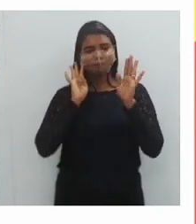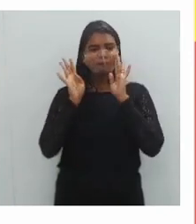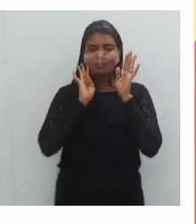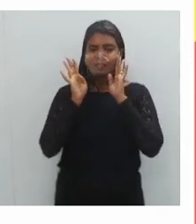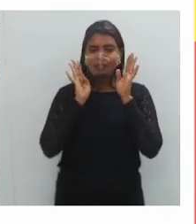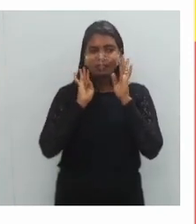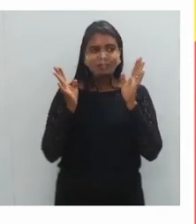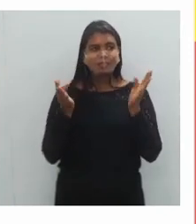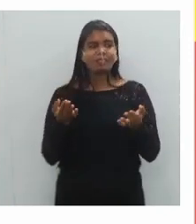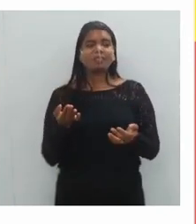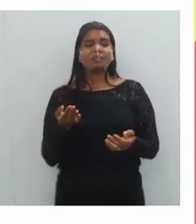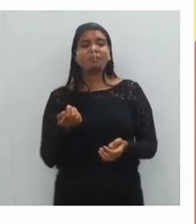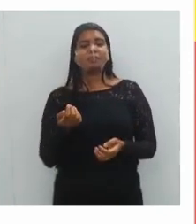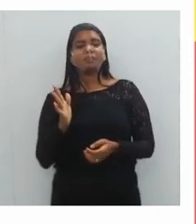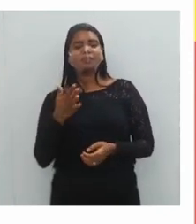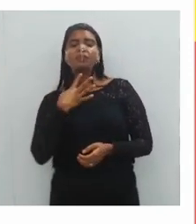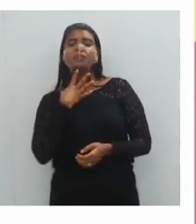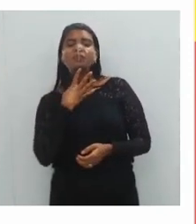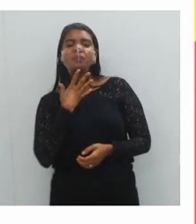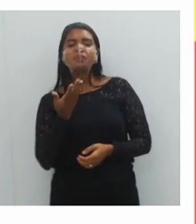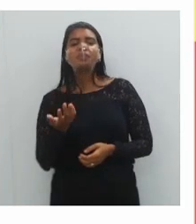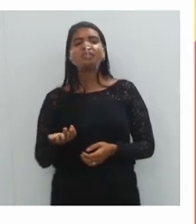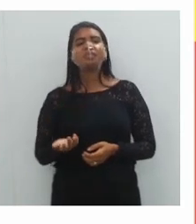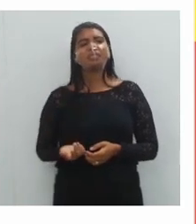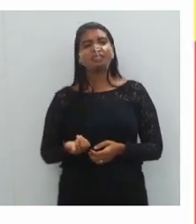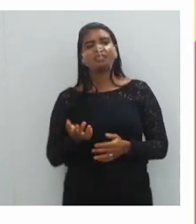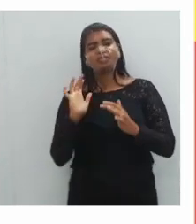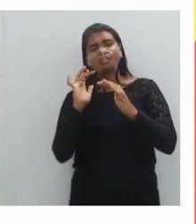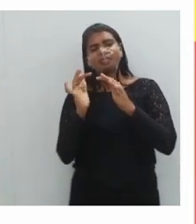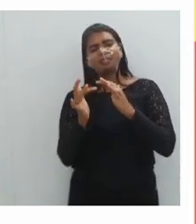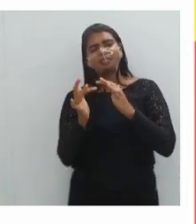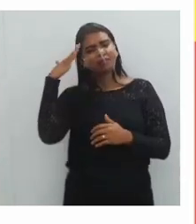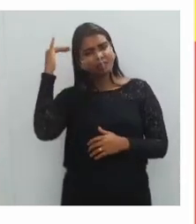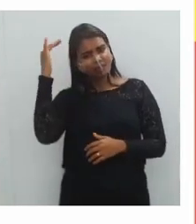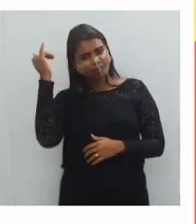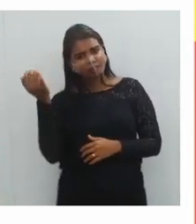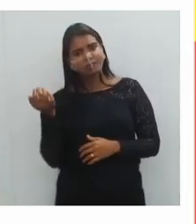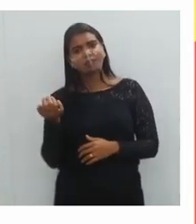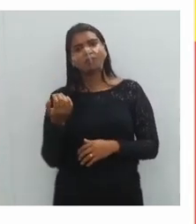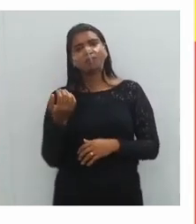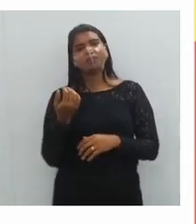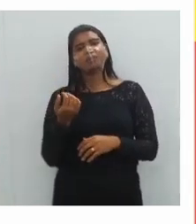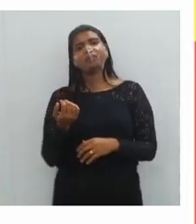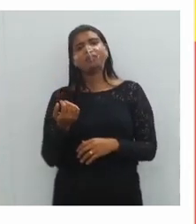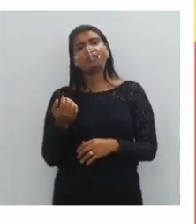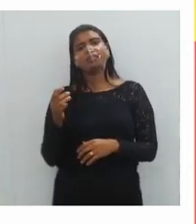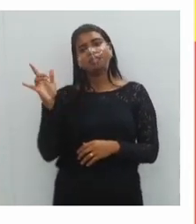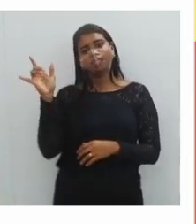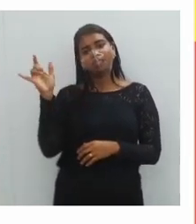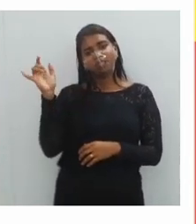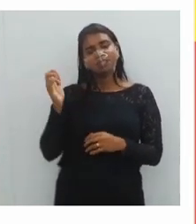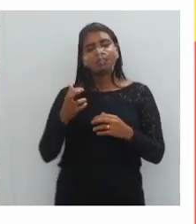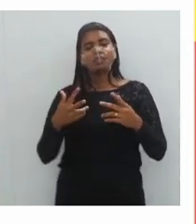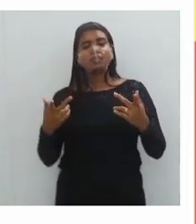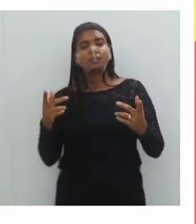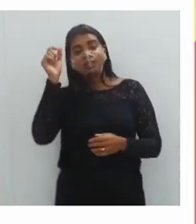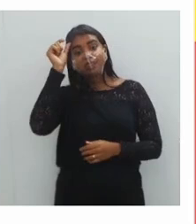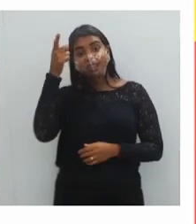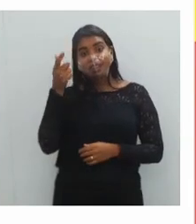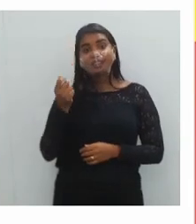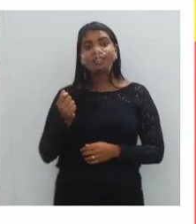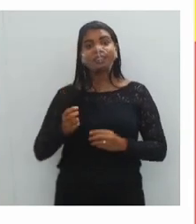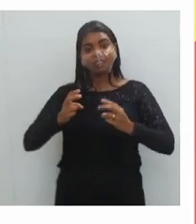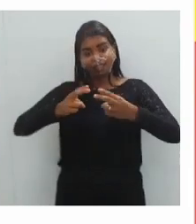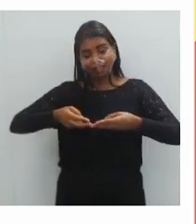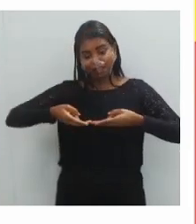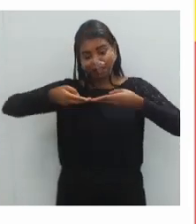como comumente nós conhecemos, né? As redes sociais, as mais famosas, Facebook, Instagram. Mas sim a ideia de rede,